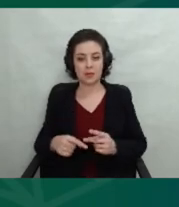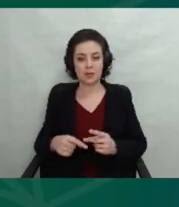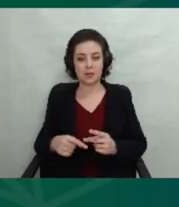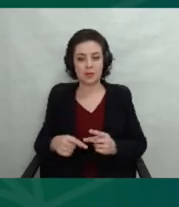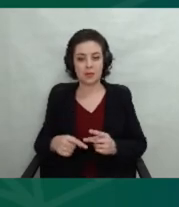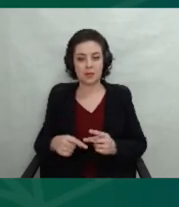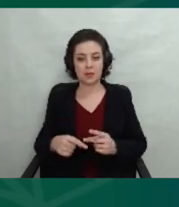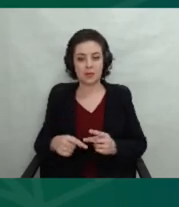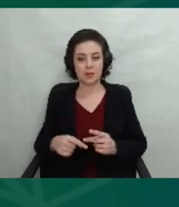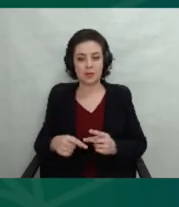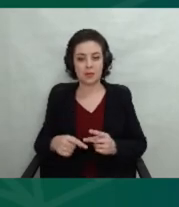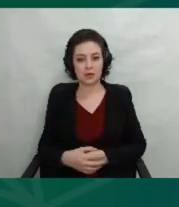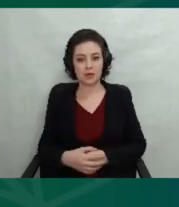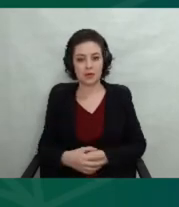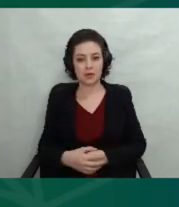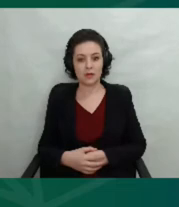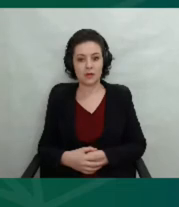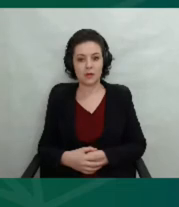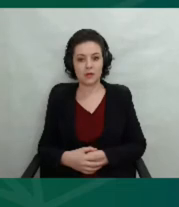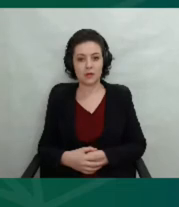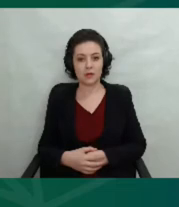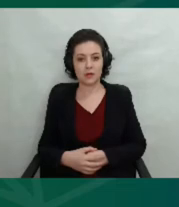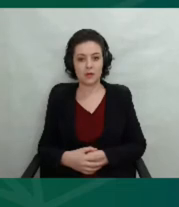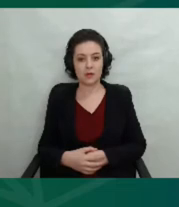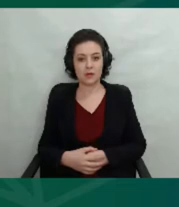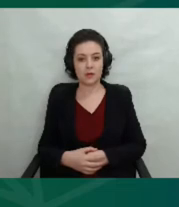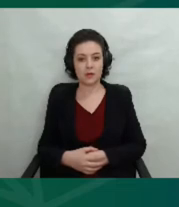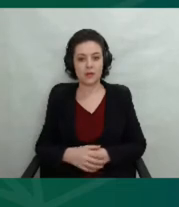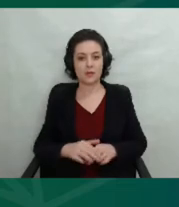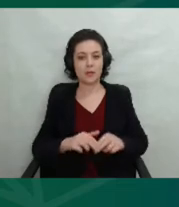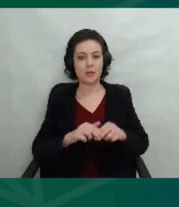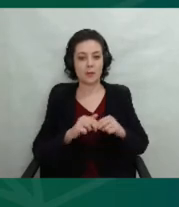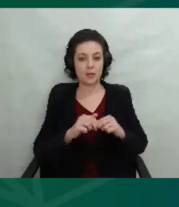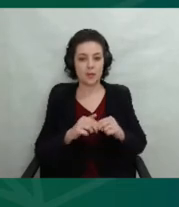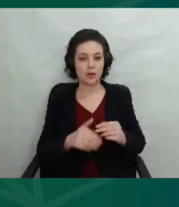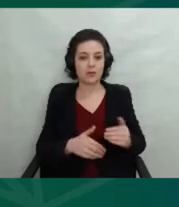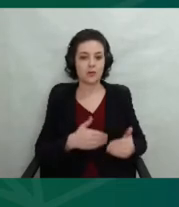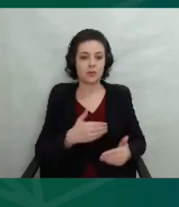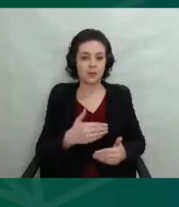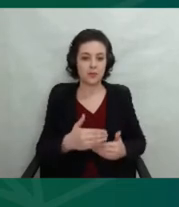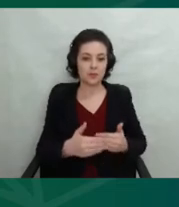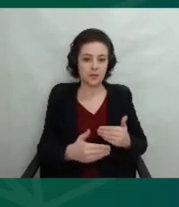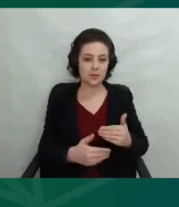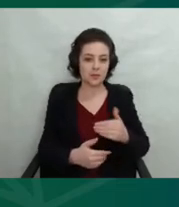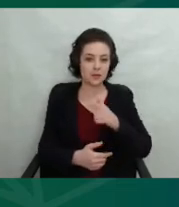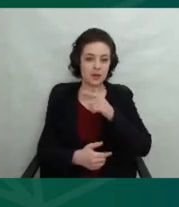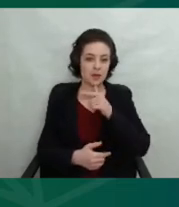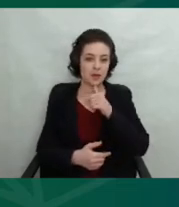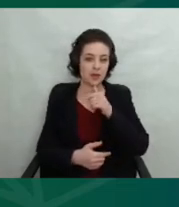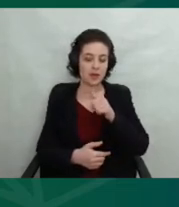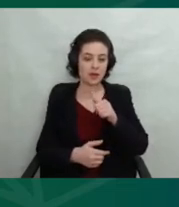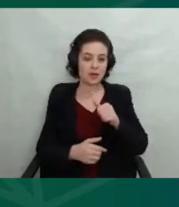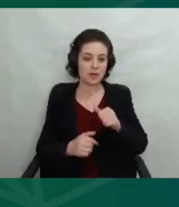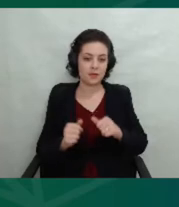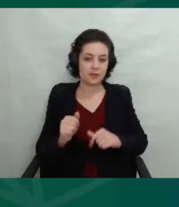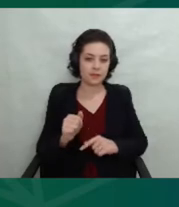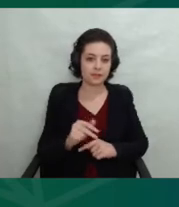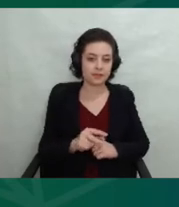Então, a conclusão disso tudo, o processo de tratamento de água contaminada por corante peixe